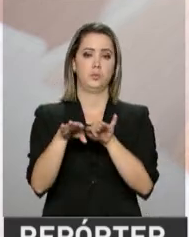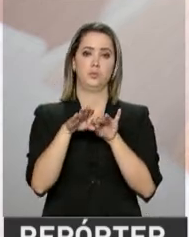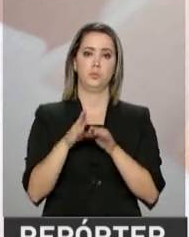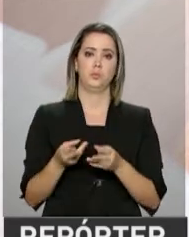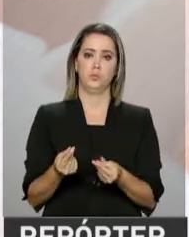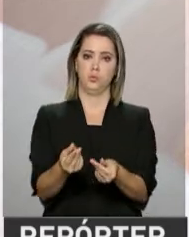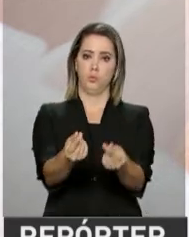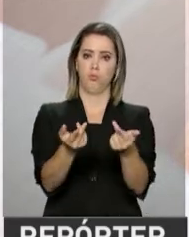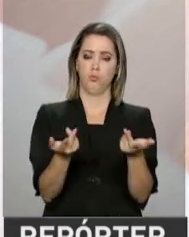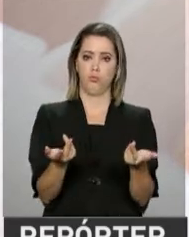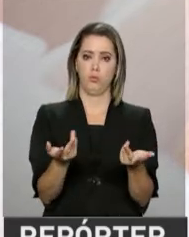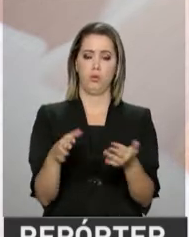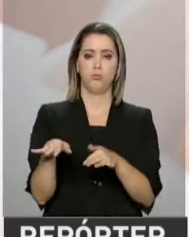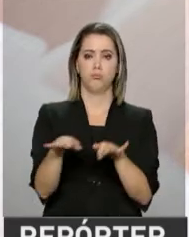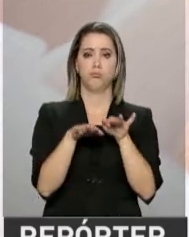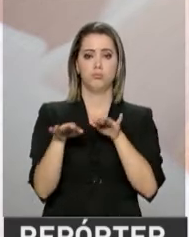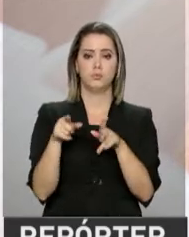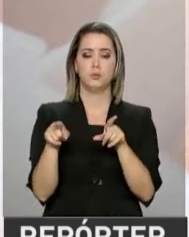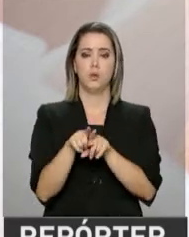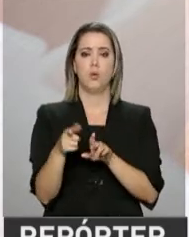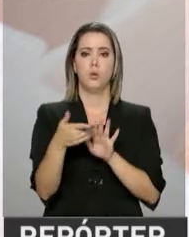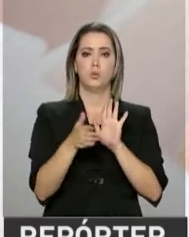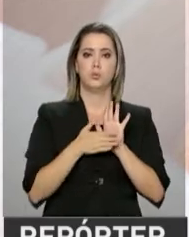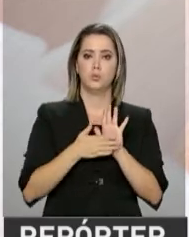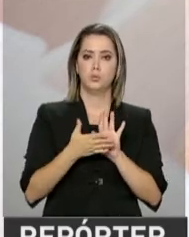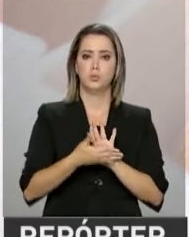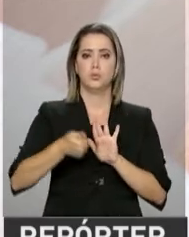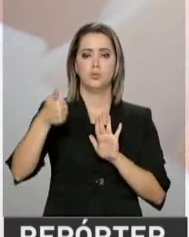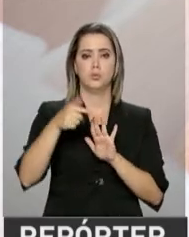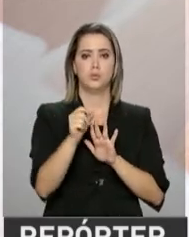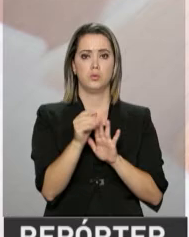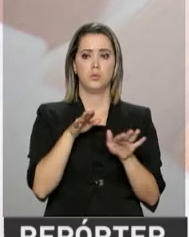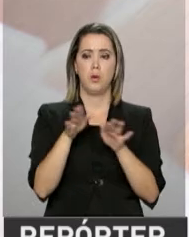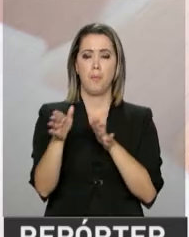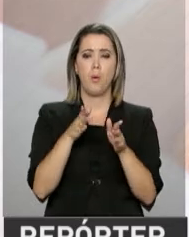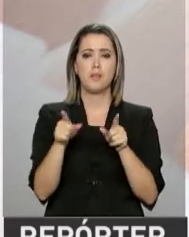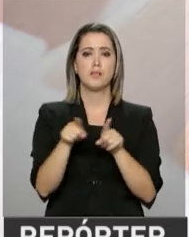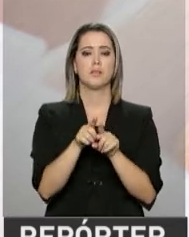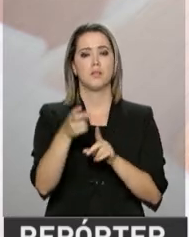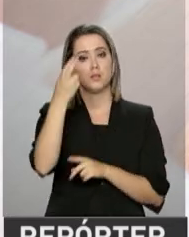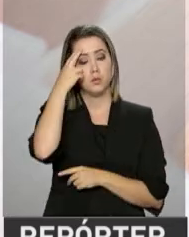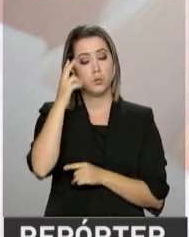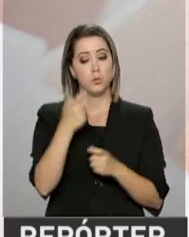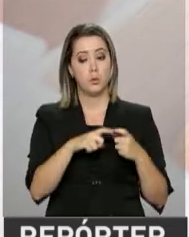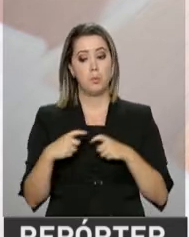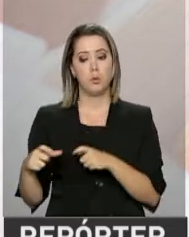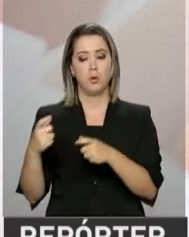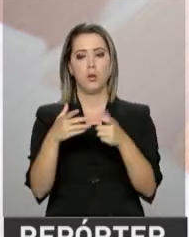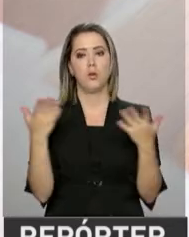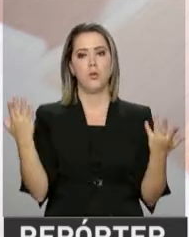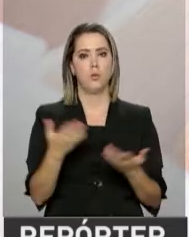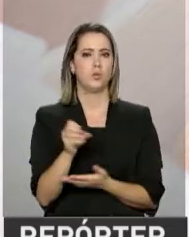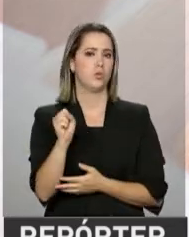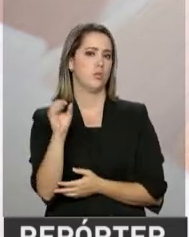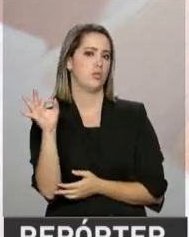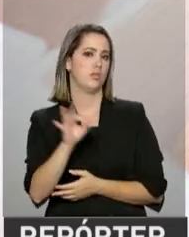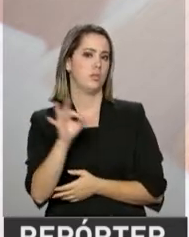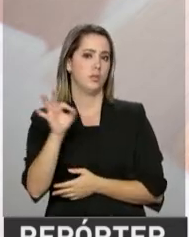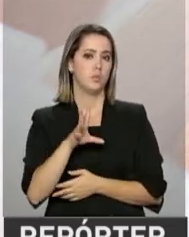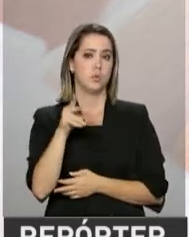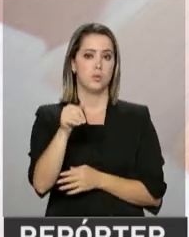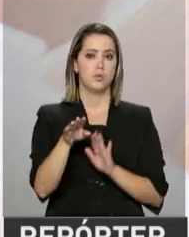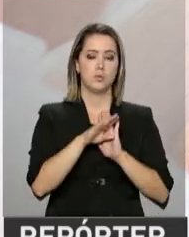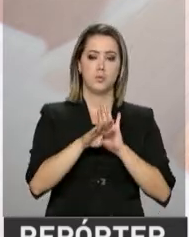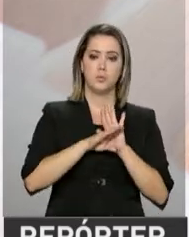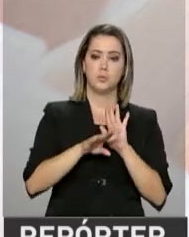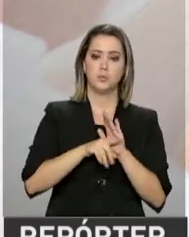recursos outra proposta é melhorar a distribuição de acesso à cultura por região atualmente 80% dos projetos